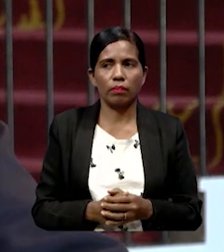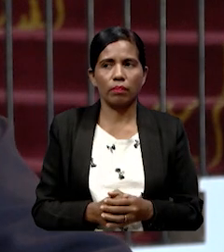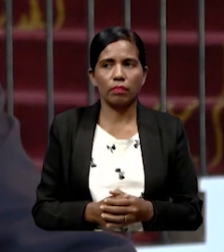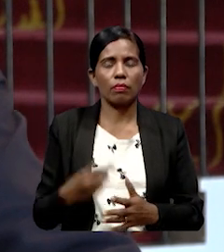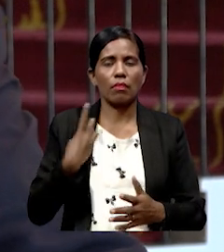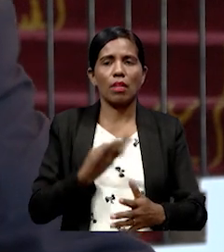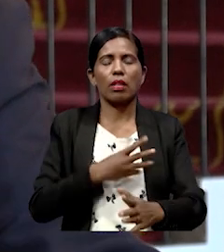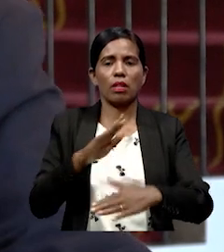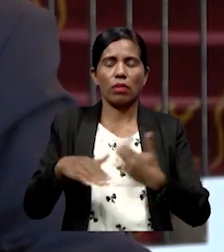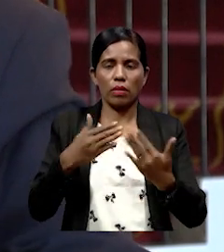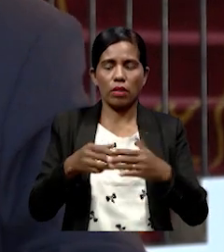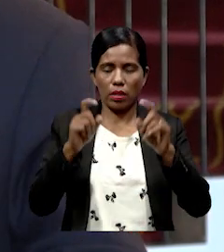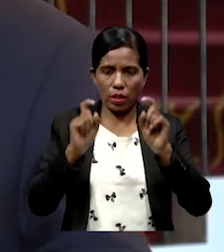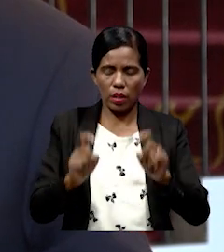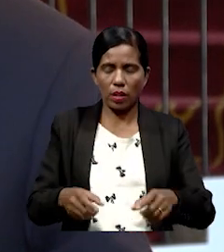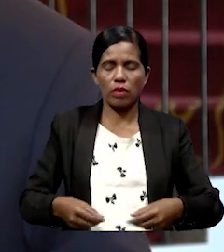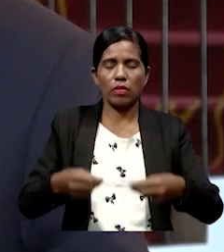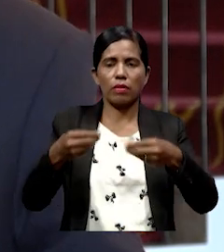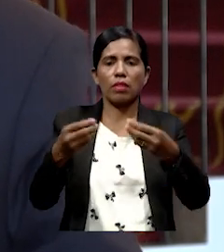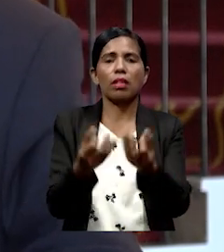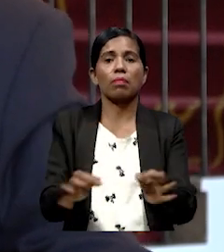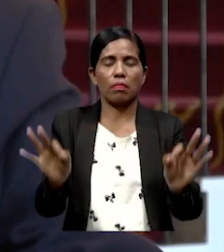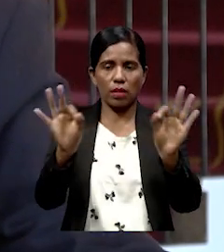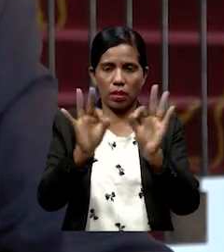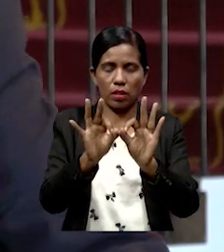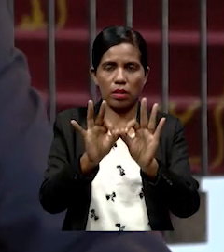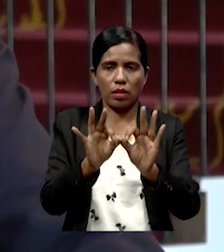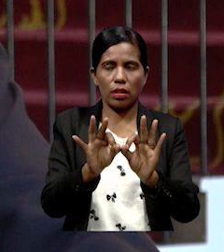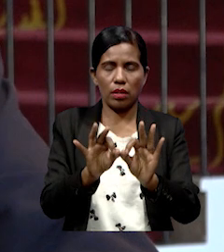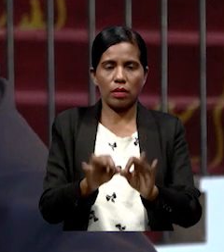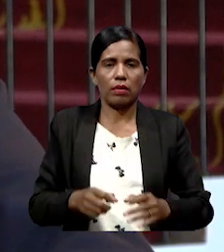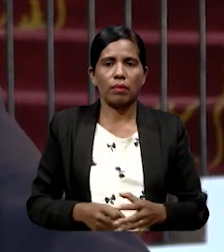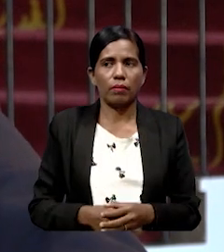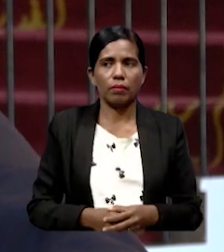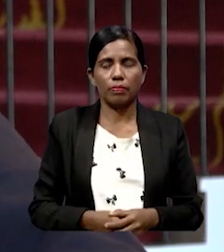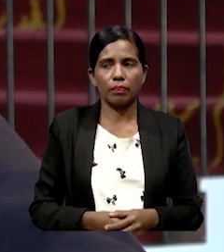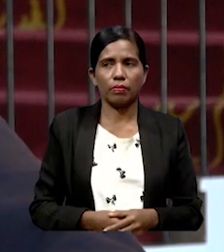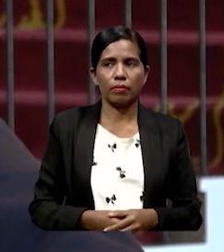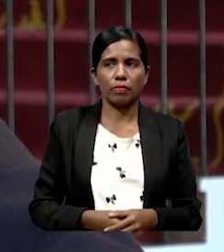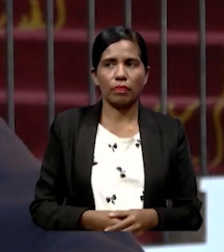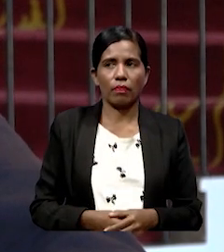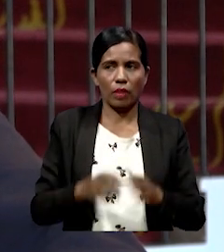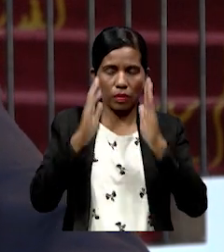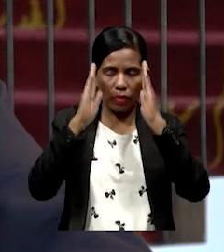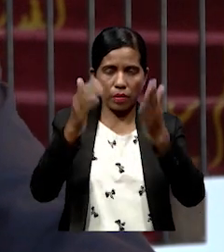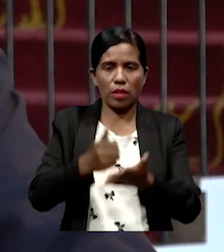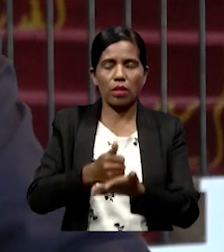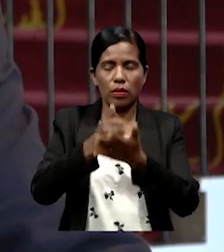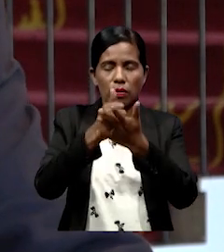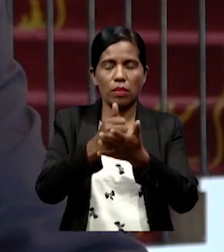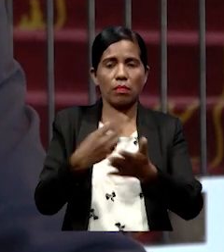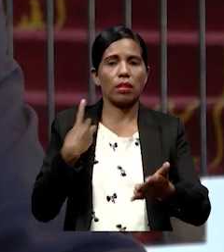ita outro tem que fofar valor, fofar importância, mas que está matando vai ter produto